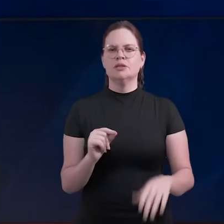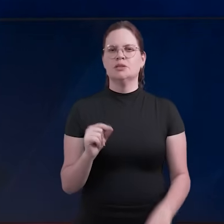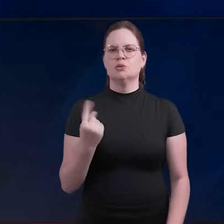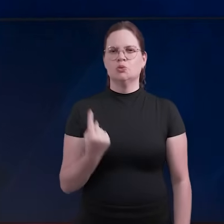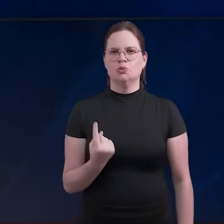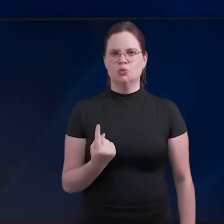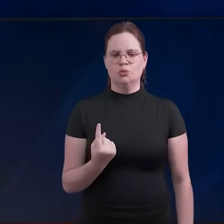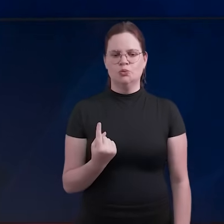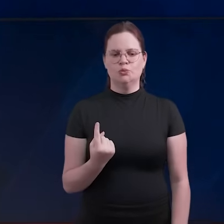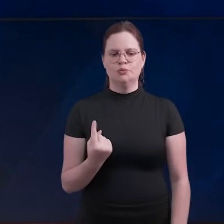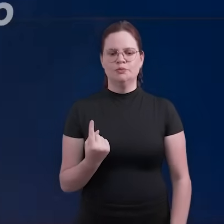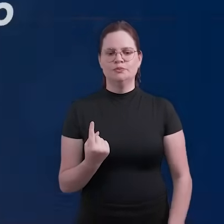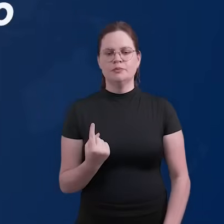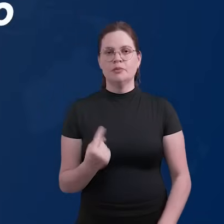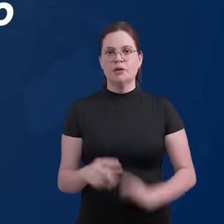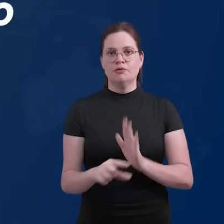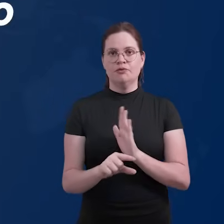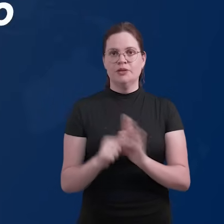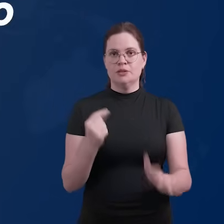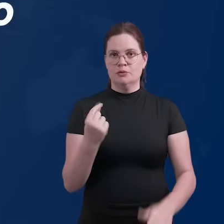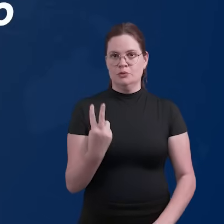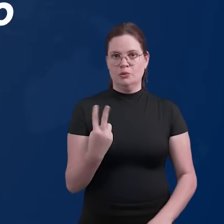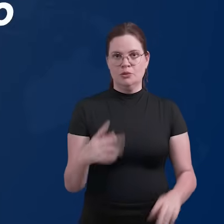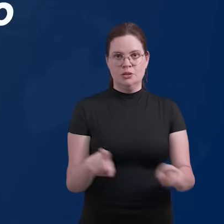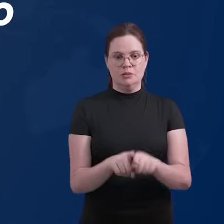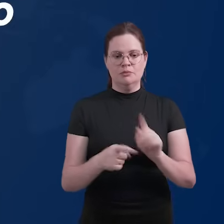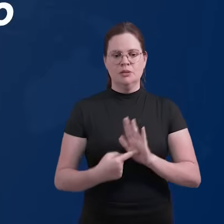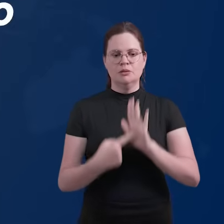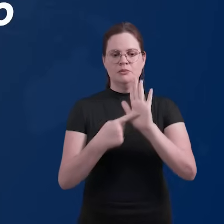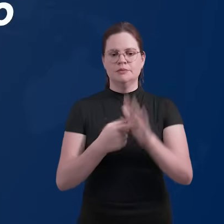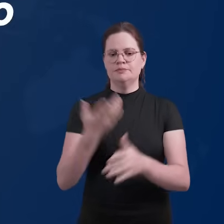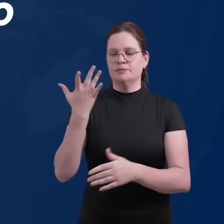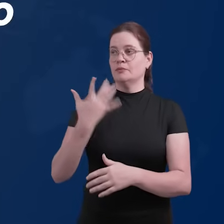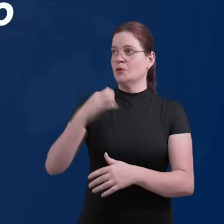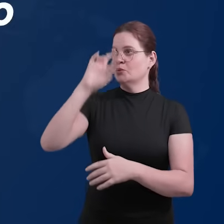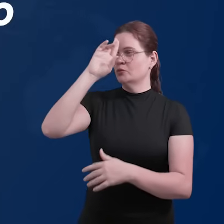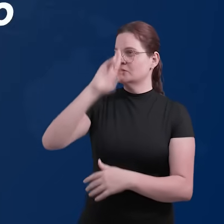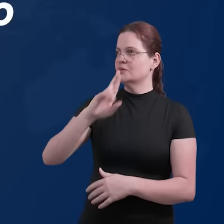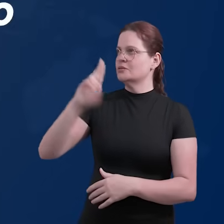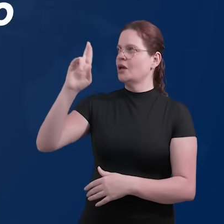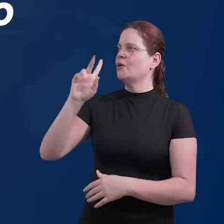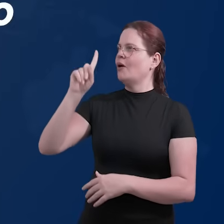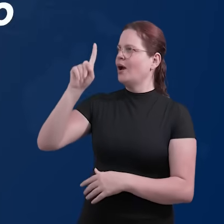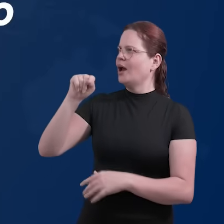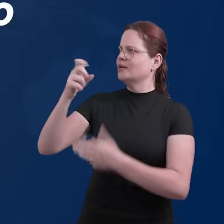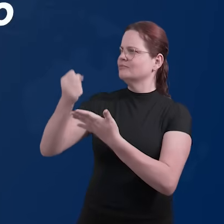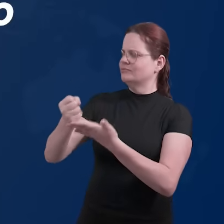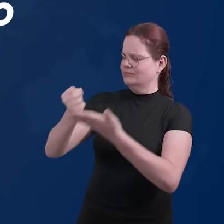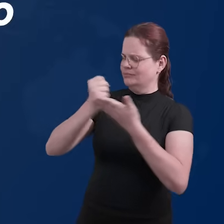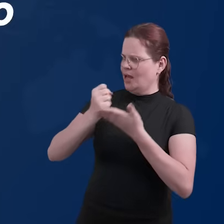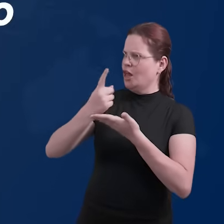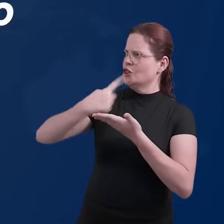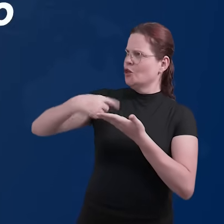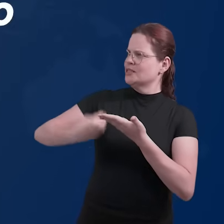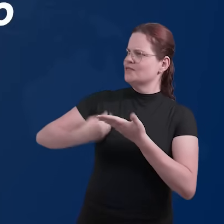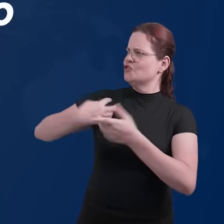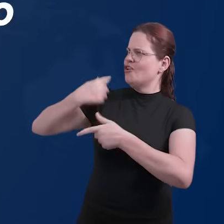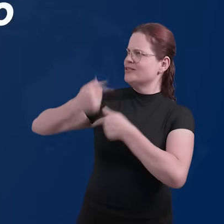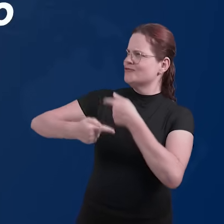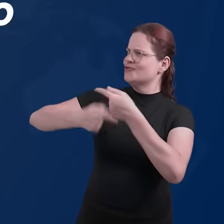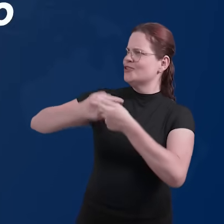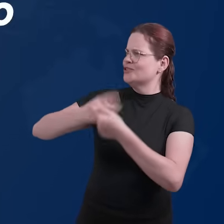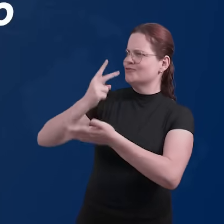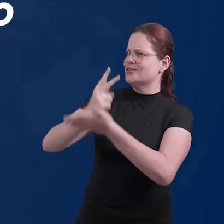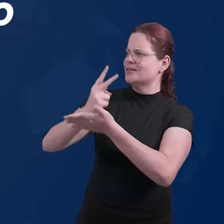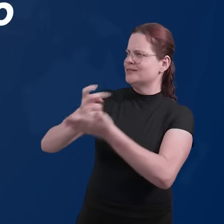no versículo 1, no versículo 1 e versículo 2, ele diz assim: tu tens sido o nosso refúgio de geração